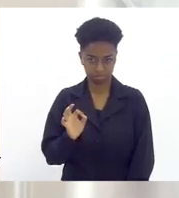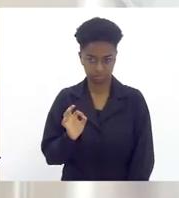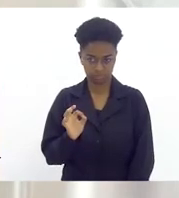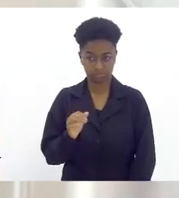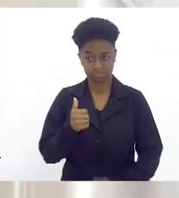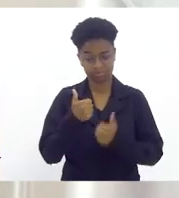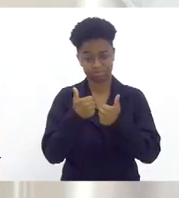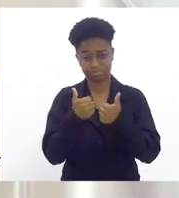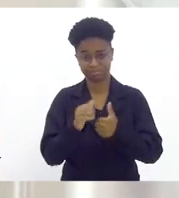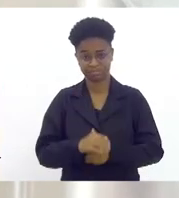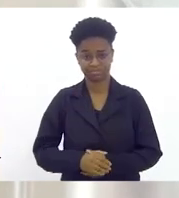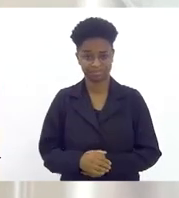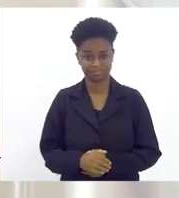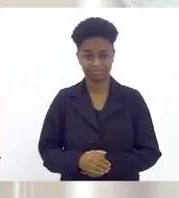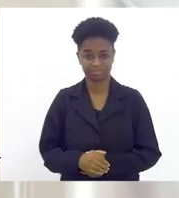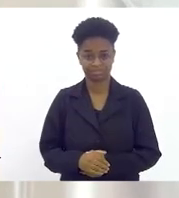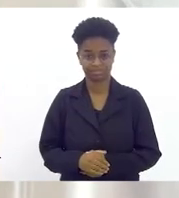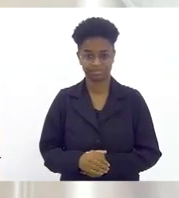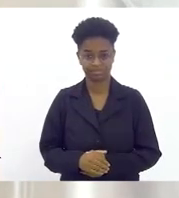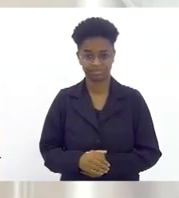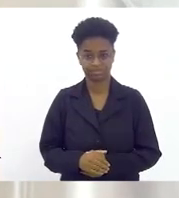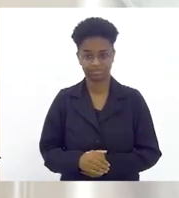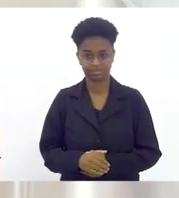Então tá bom. E